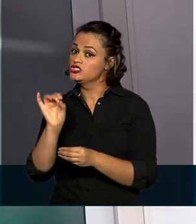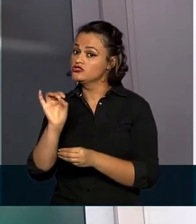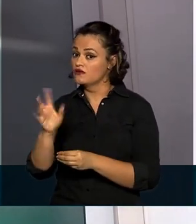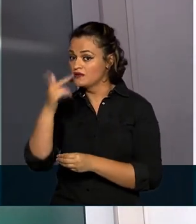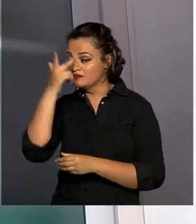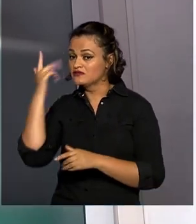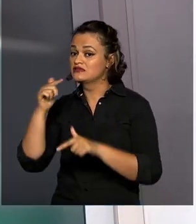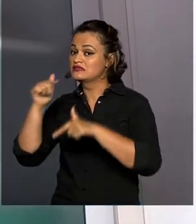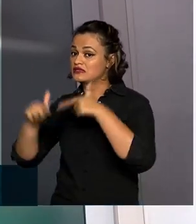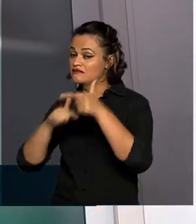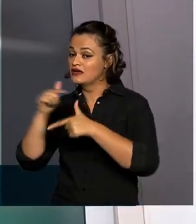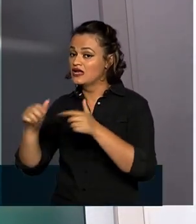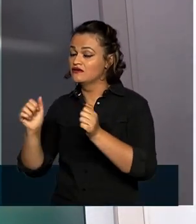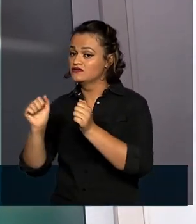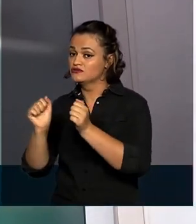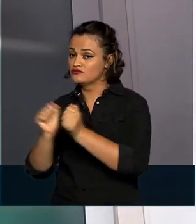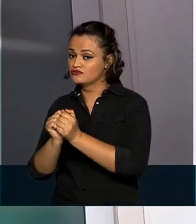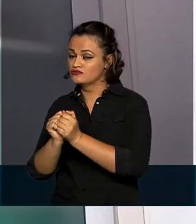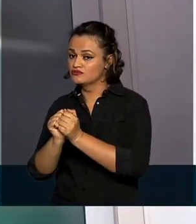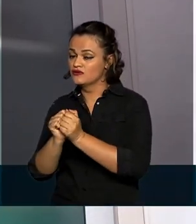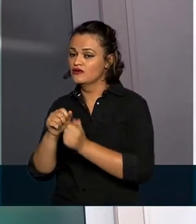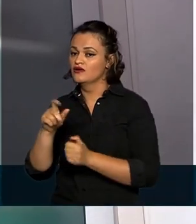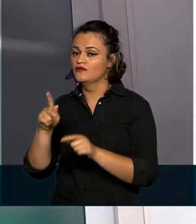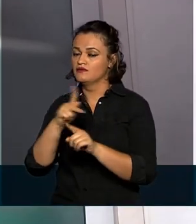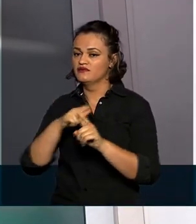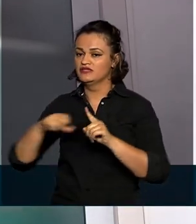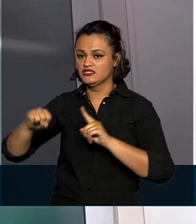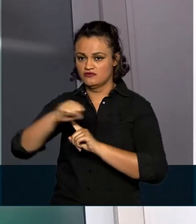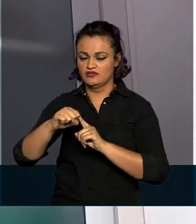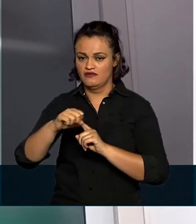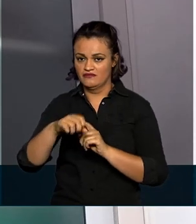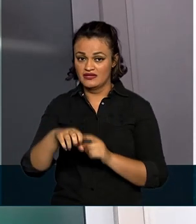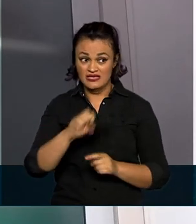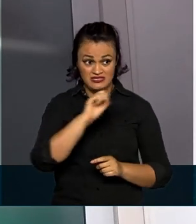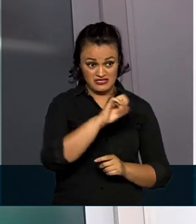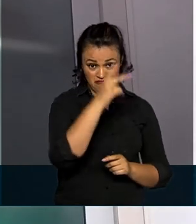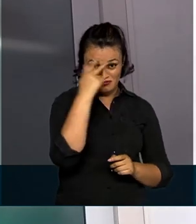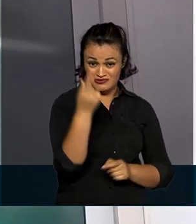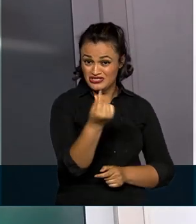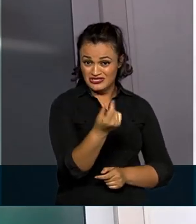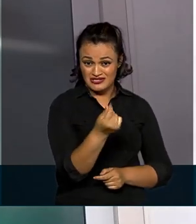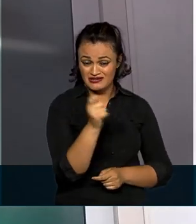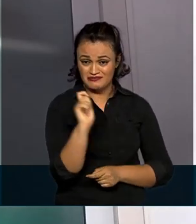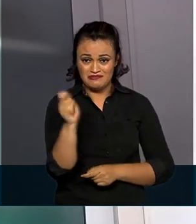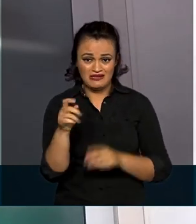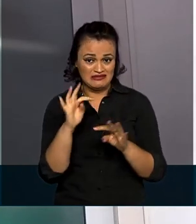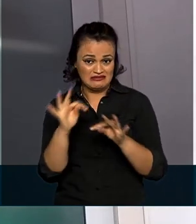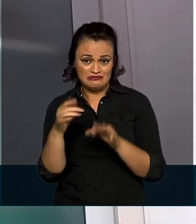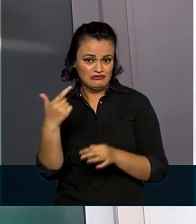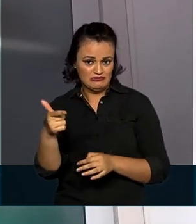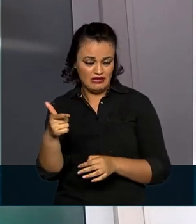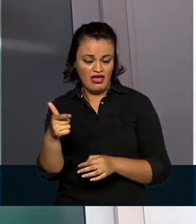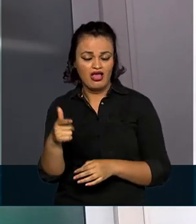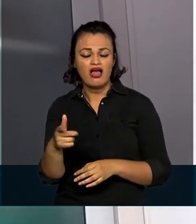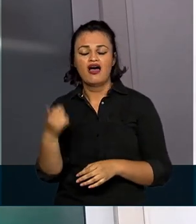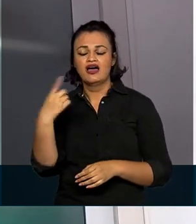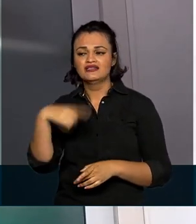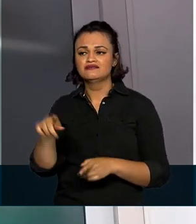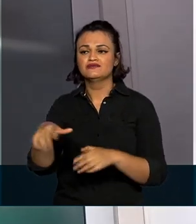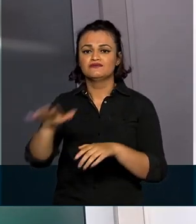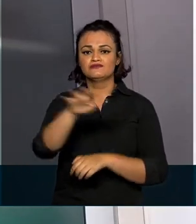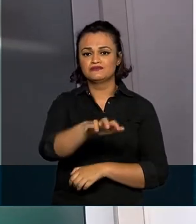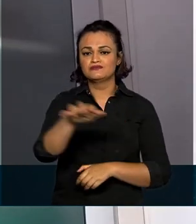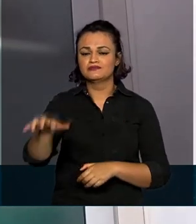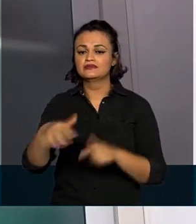trabalhadores vinculados à Previdência Social. Quem não tinha dinheiro para pagar o tratamento, precisava correr atrás de entidades